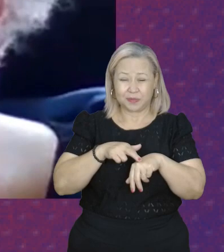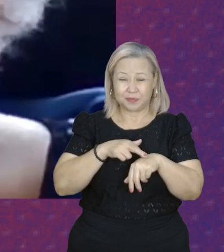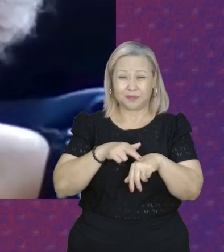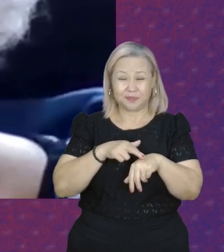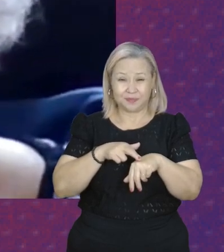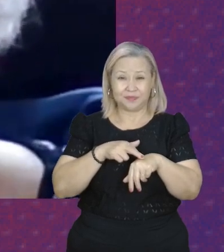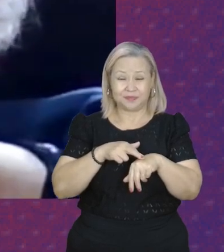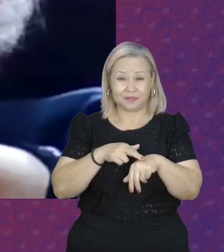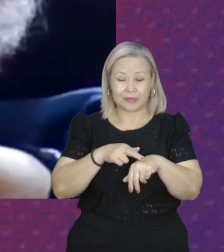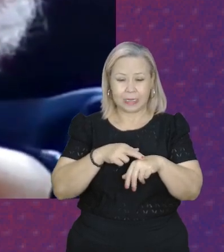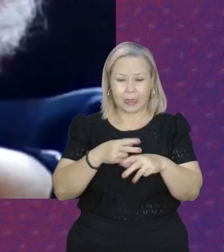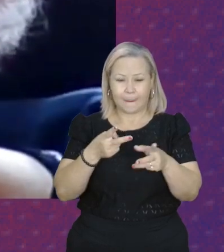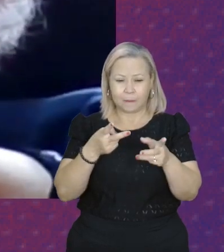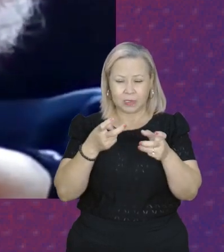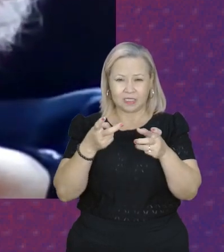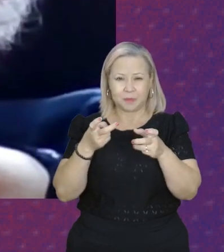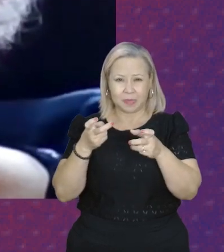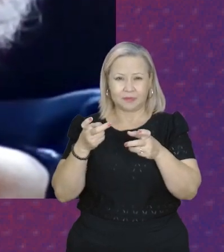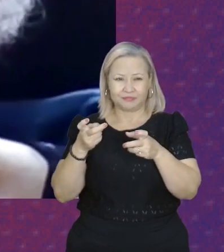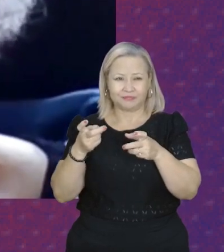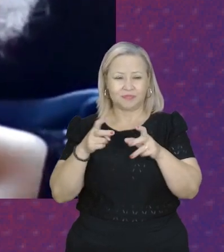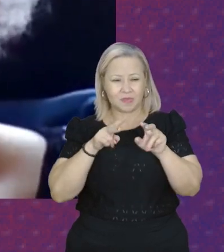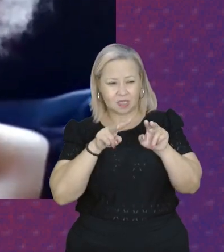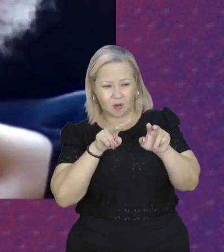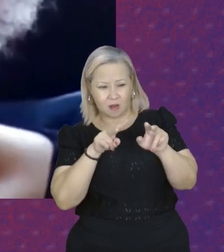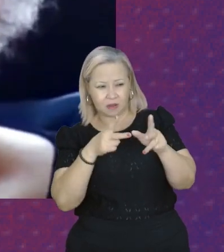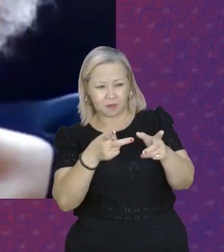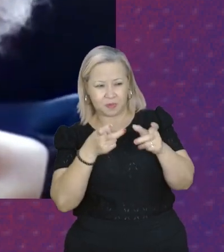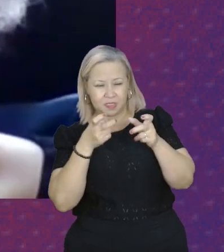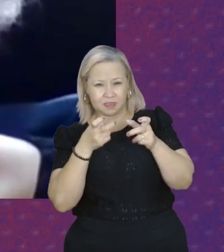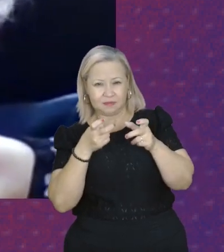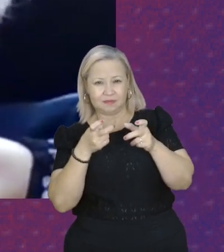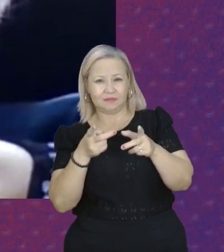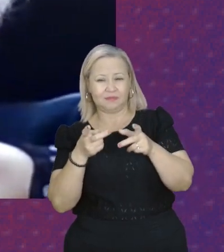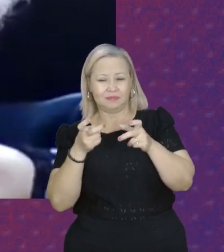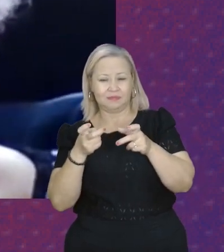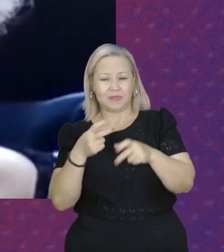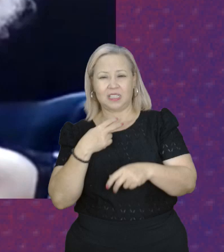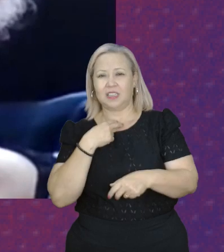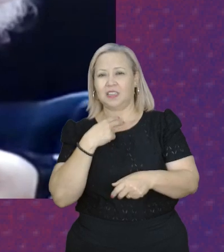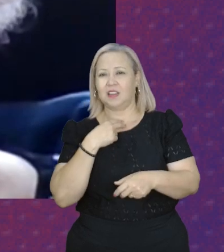Ela é visível. Ela não pode ser negada.